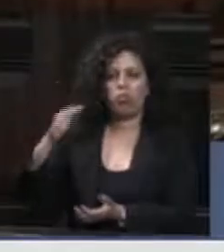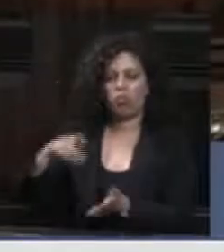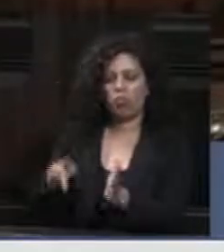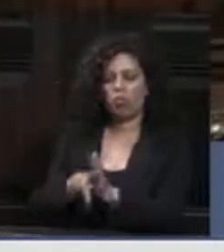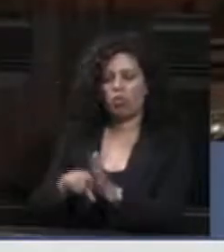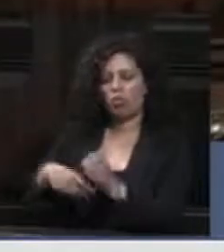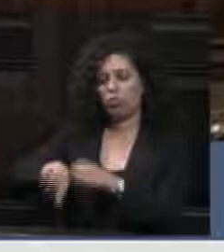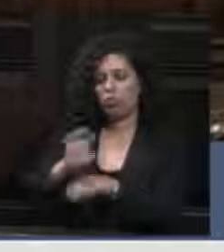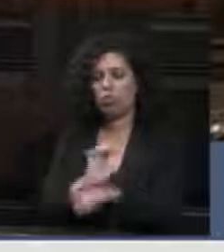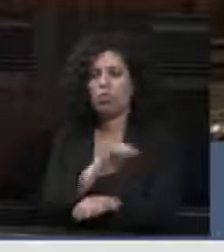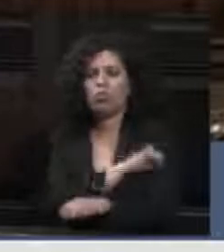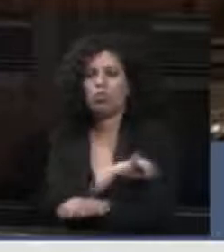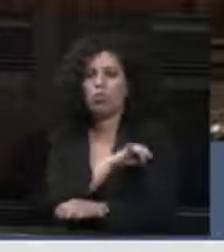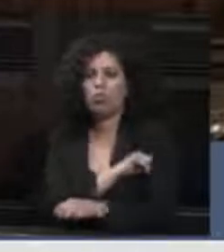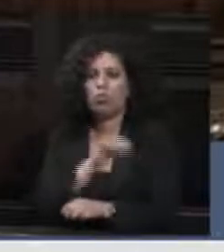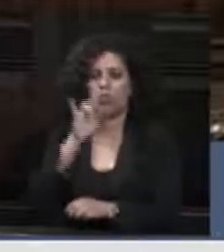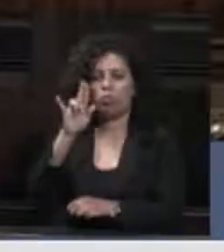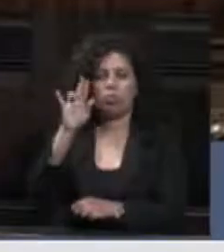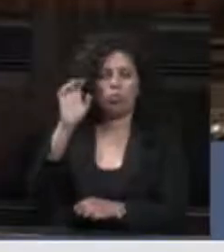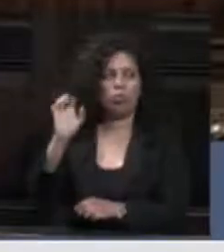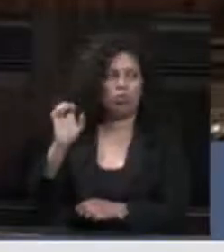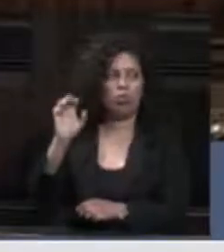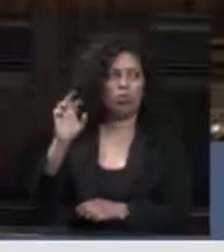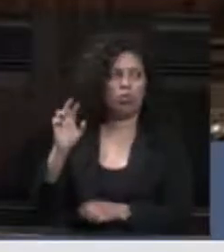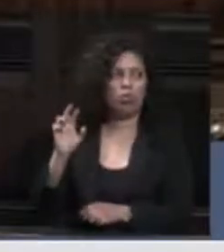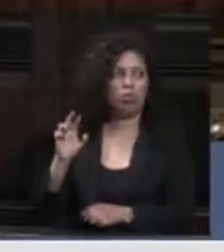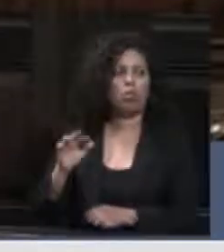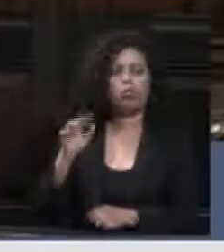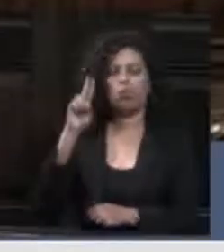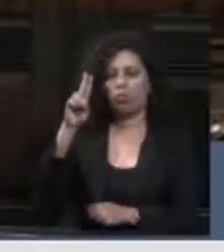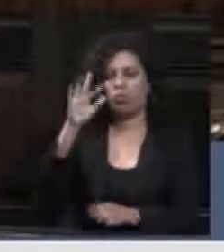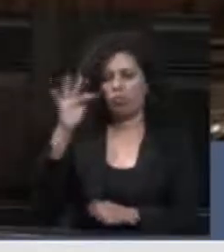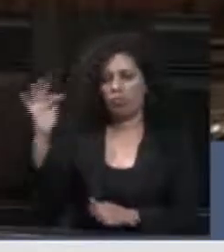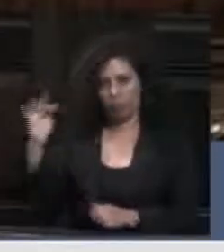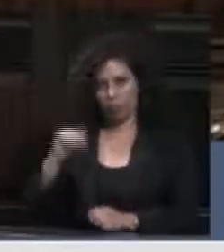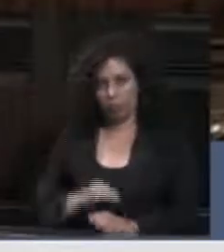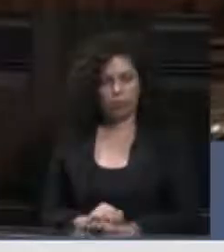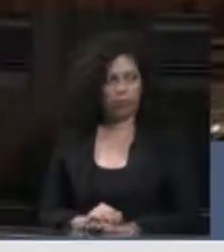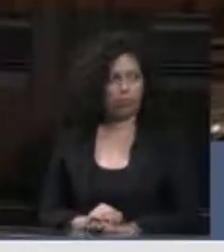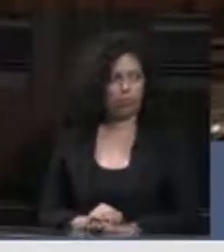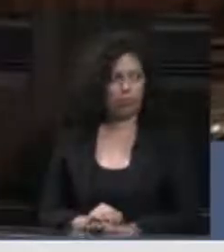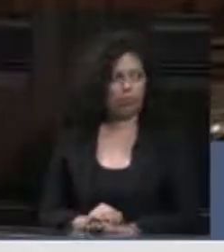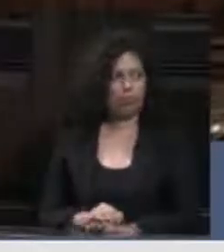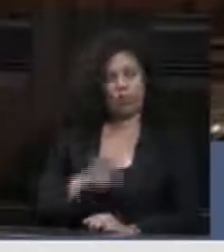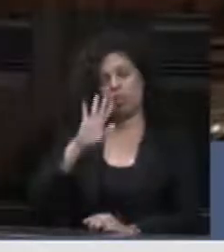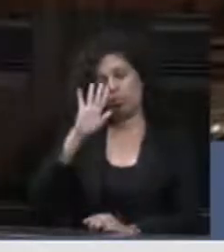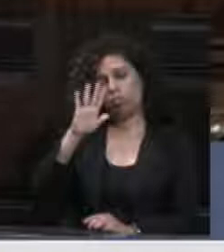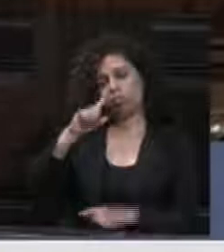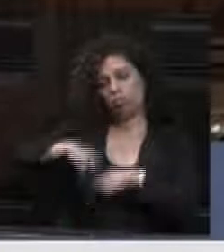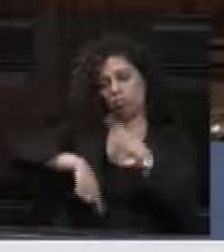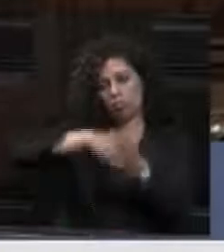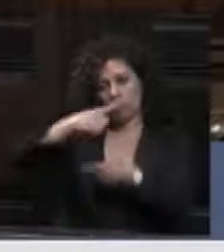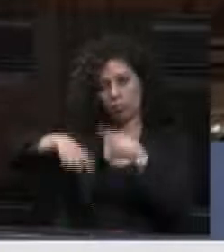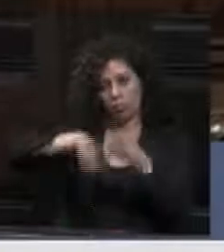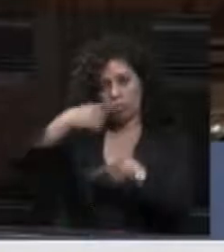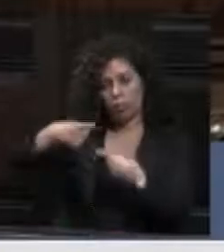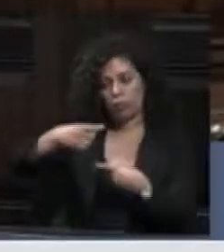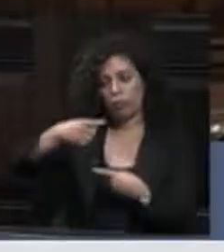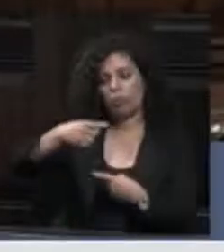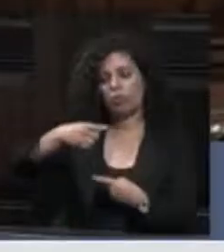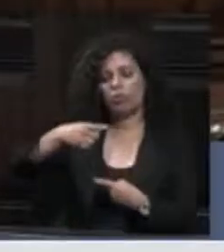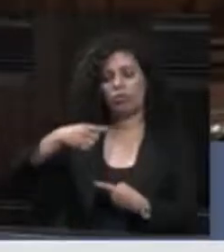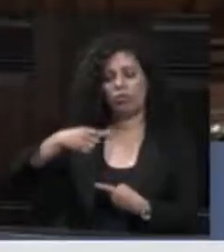de Ciências Agrícolas, o CTA da UENF, e depois de uma longa temporada de